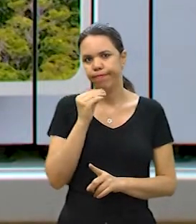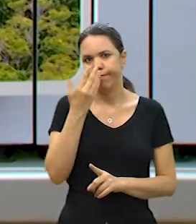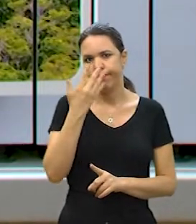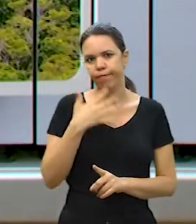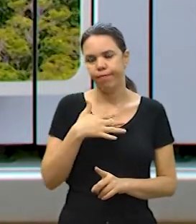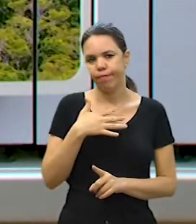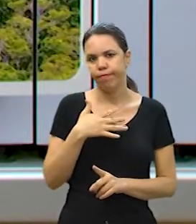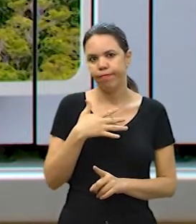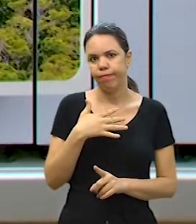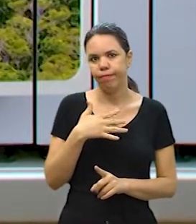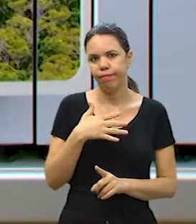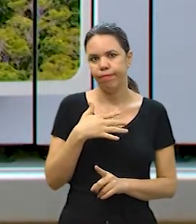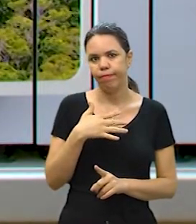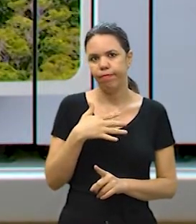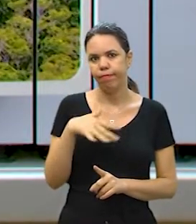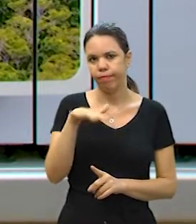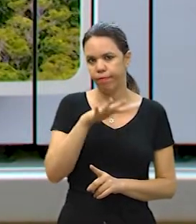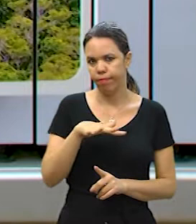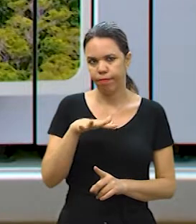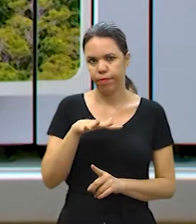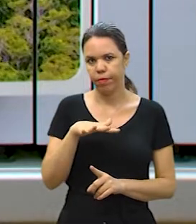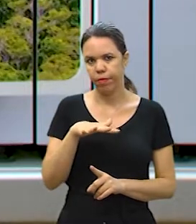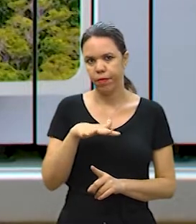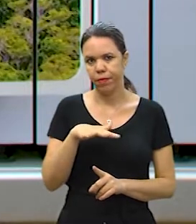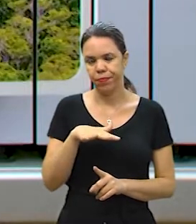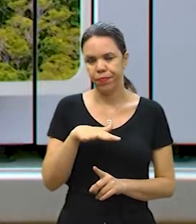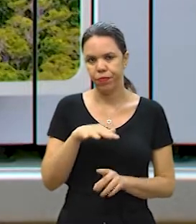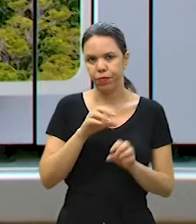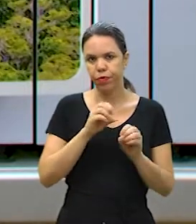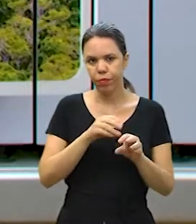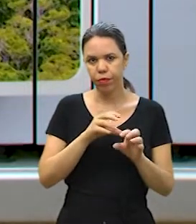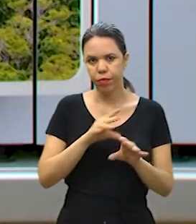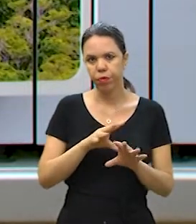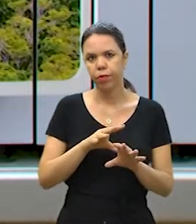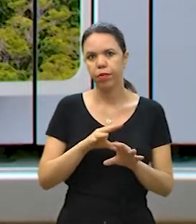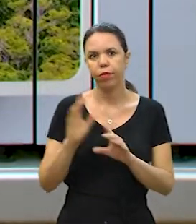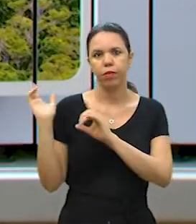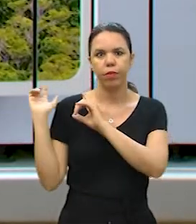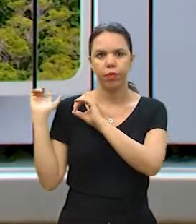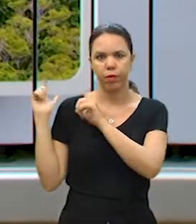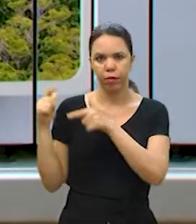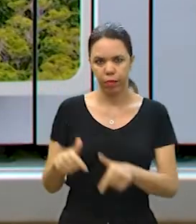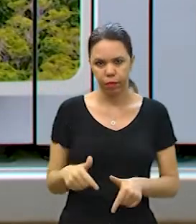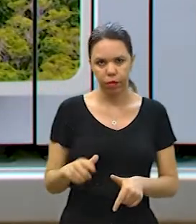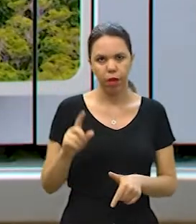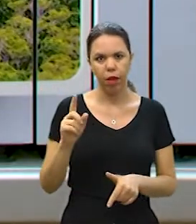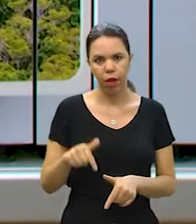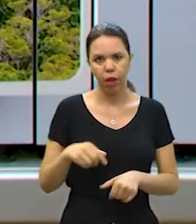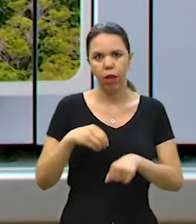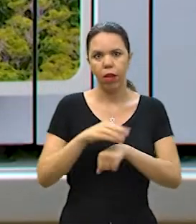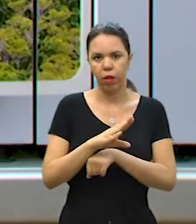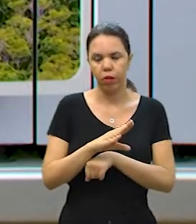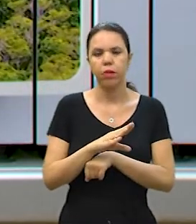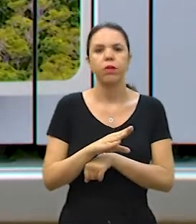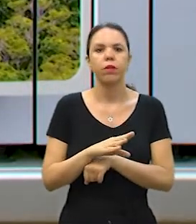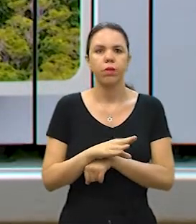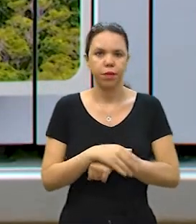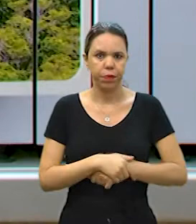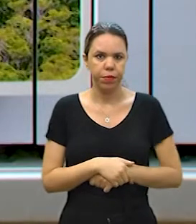adolescente, jovem, pessoas com deficiência no ensino regular, ela